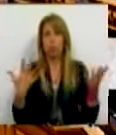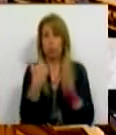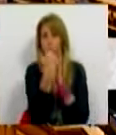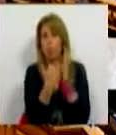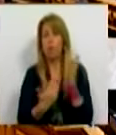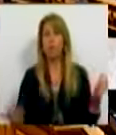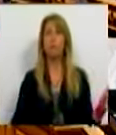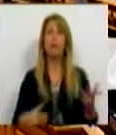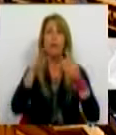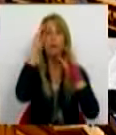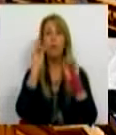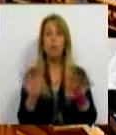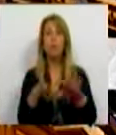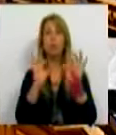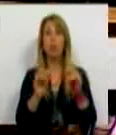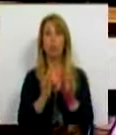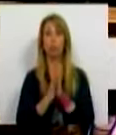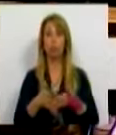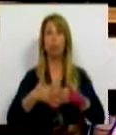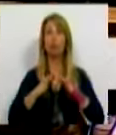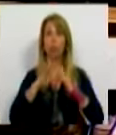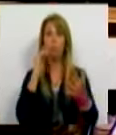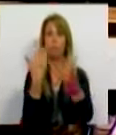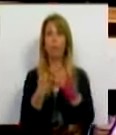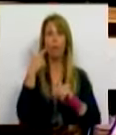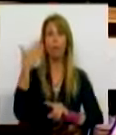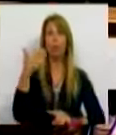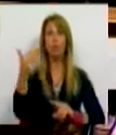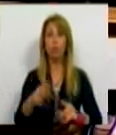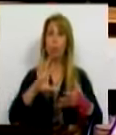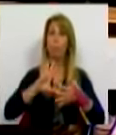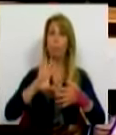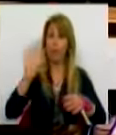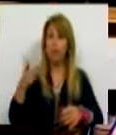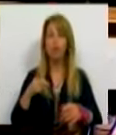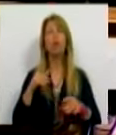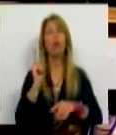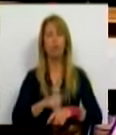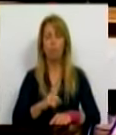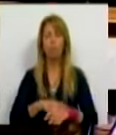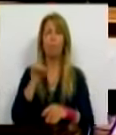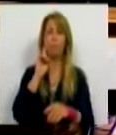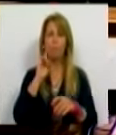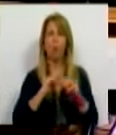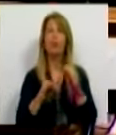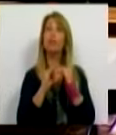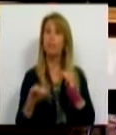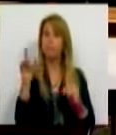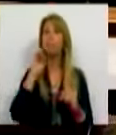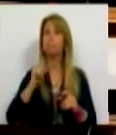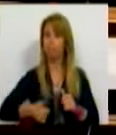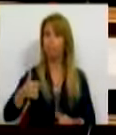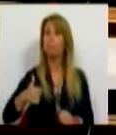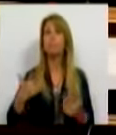Na educação, como em tudo o que é estruturante para o futuro do país, o tempo importa, a estabilidade conta e por isso